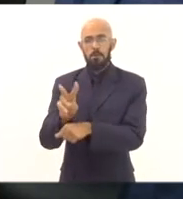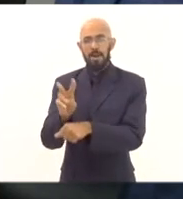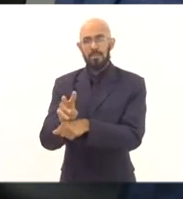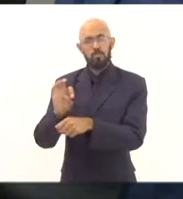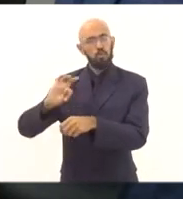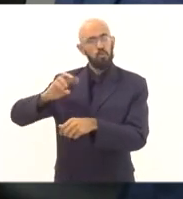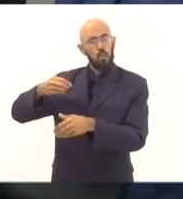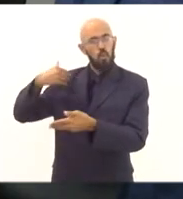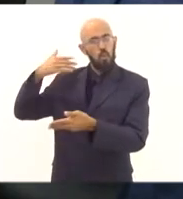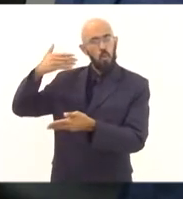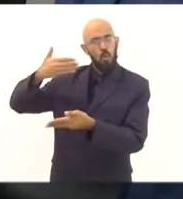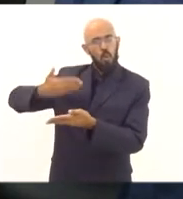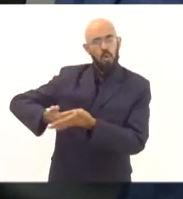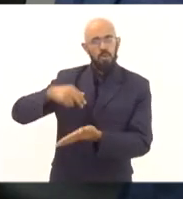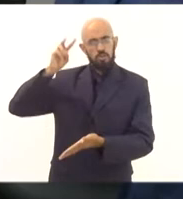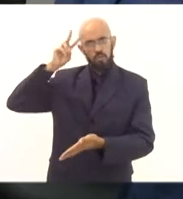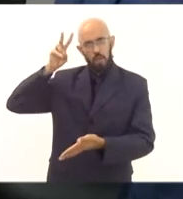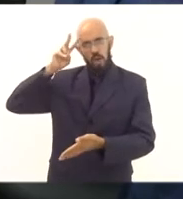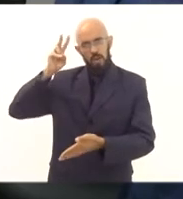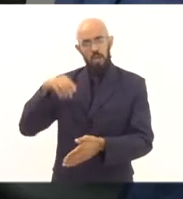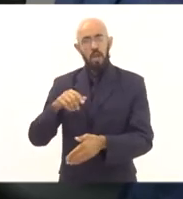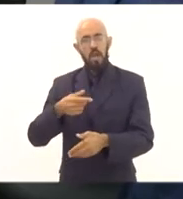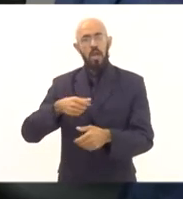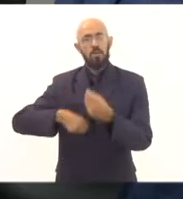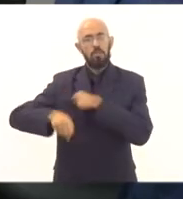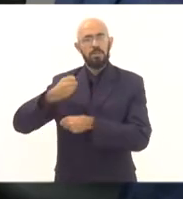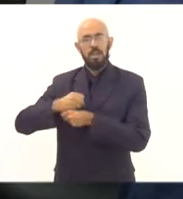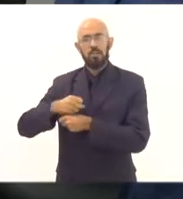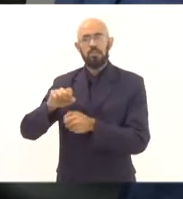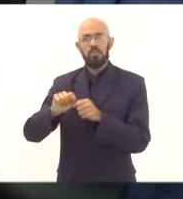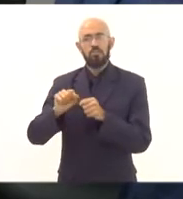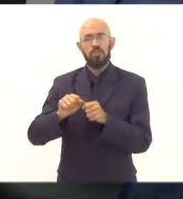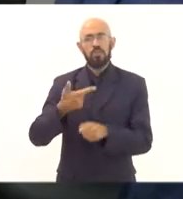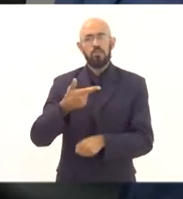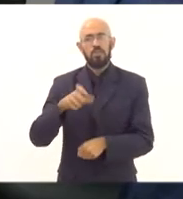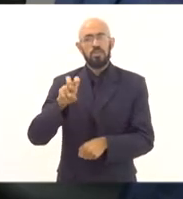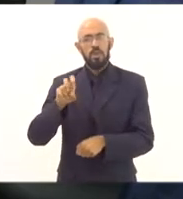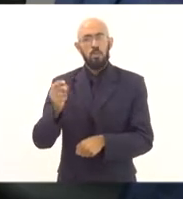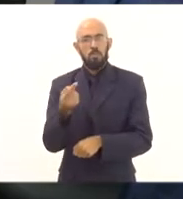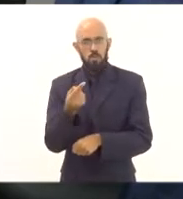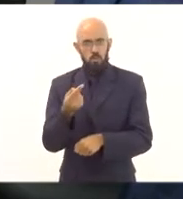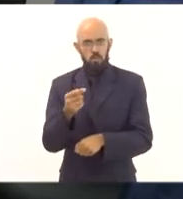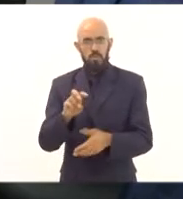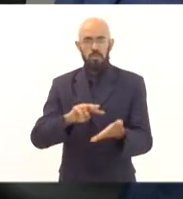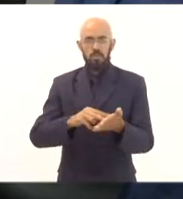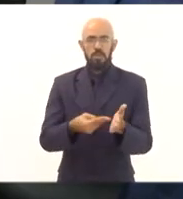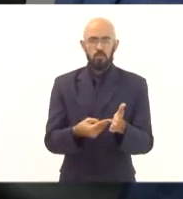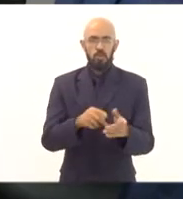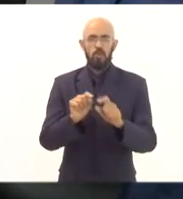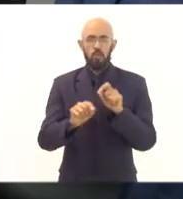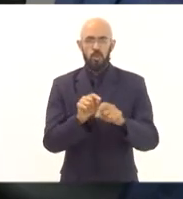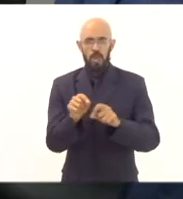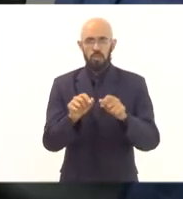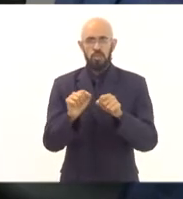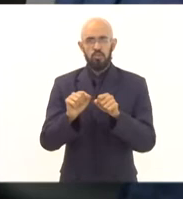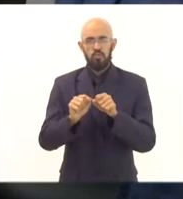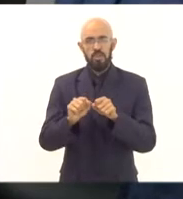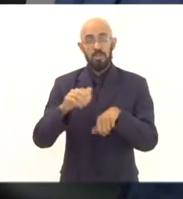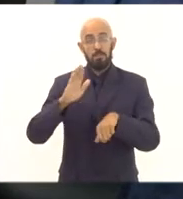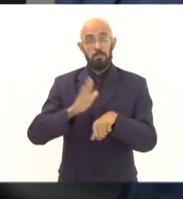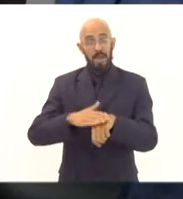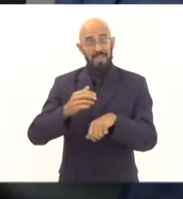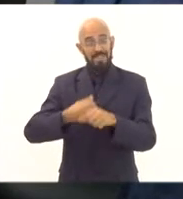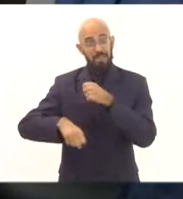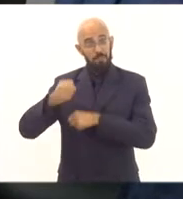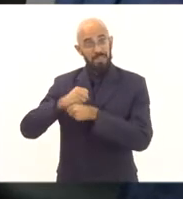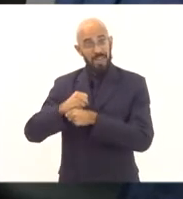sua história no ano passado nós fizemos 25 mil ou seja nós fizemos muito mais no ano passado do que em todos os